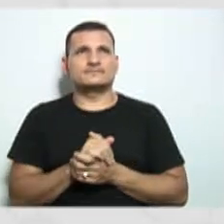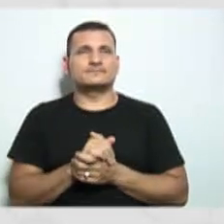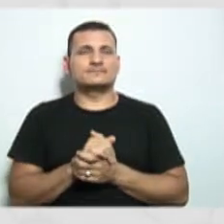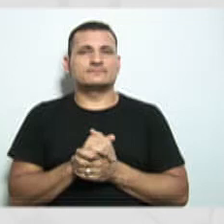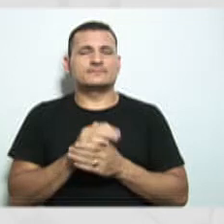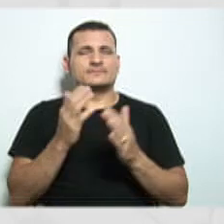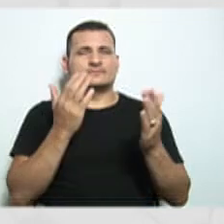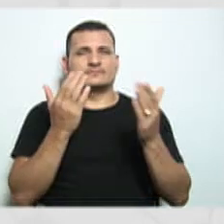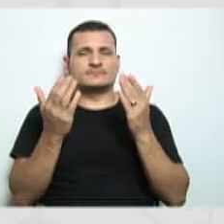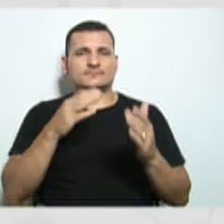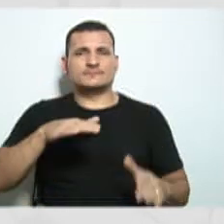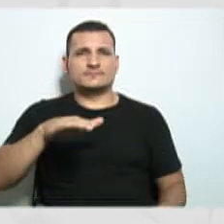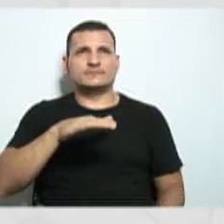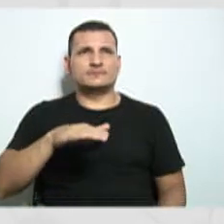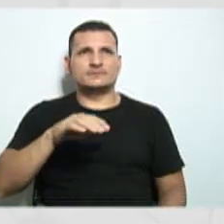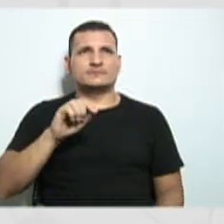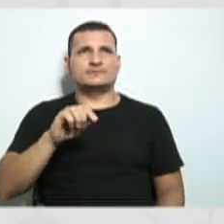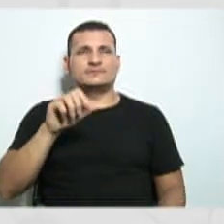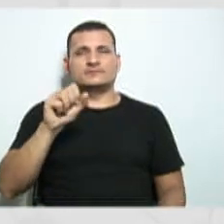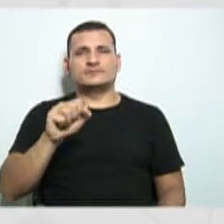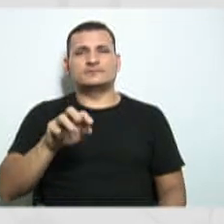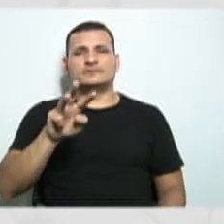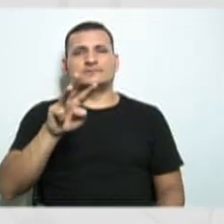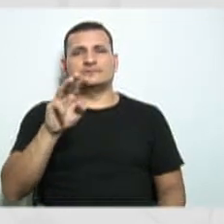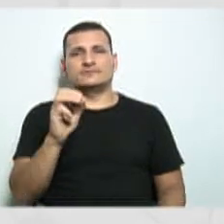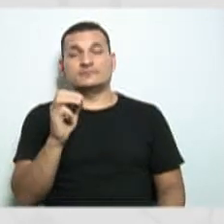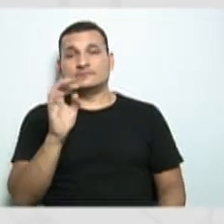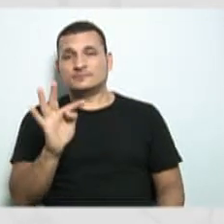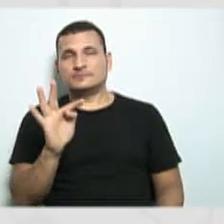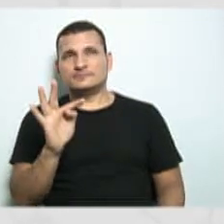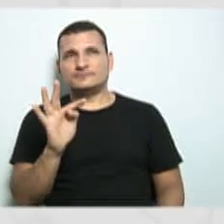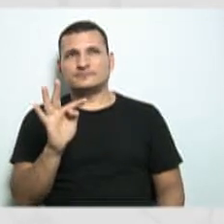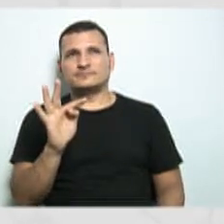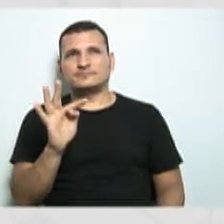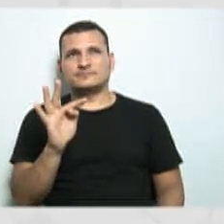da análise de ambiente, nós falamos da análise SWOT, que